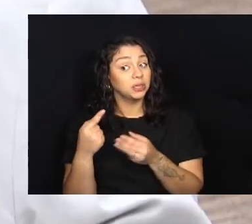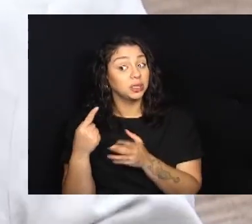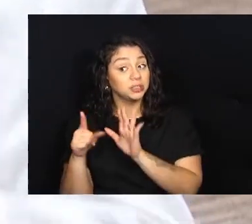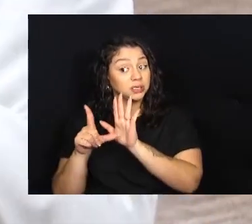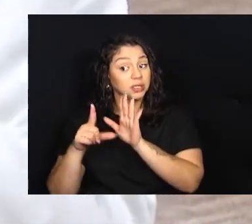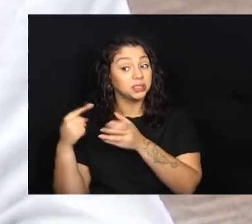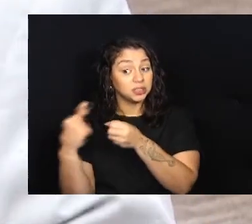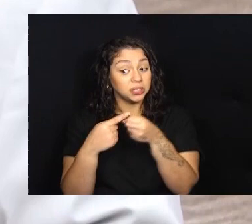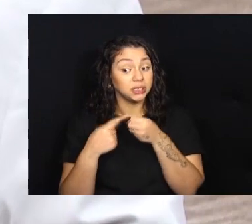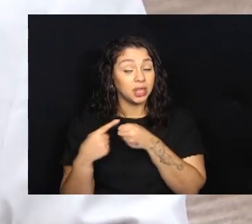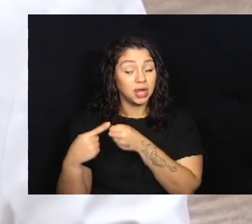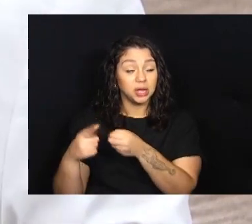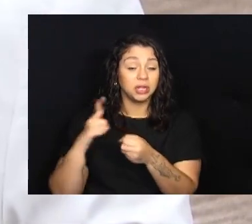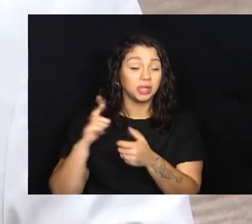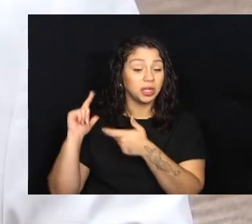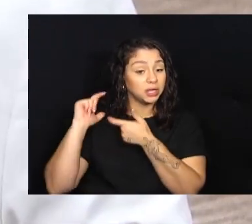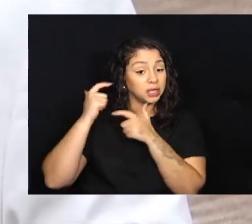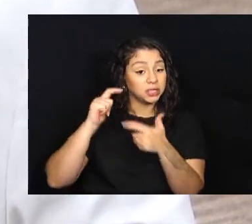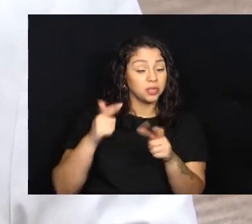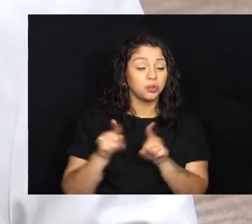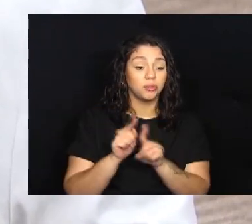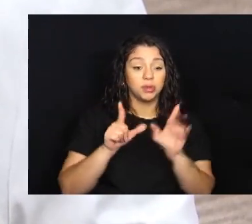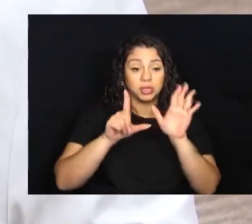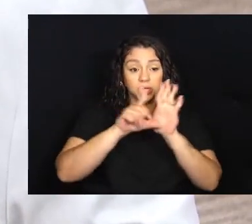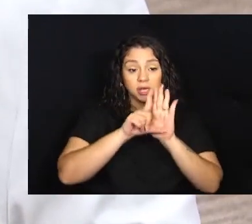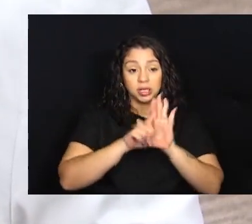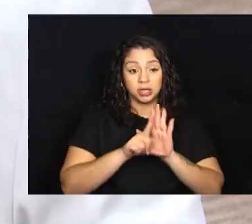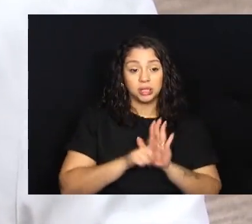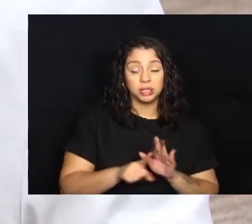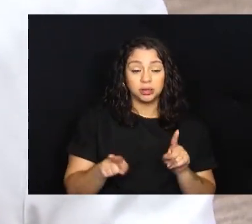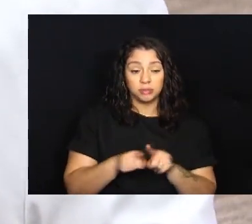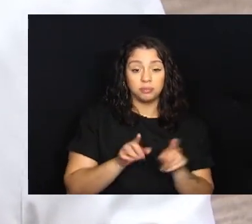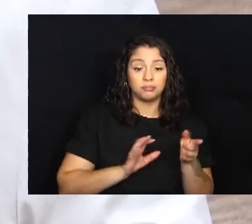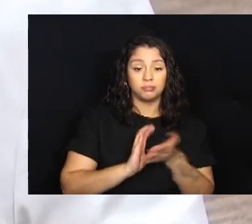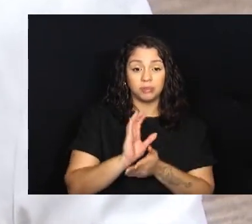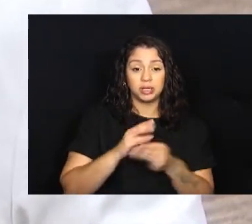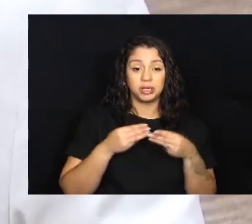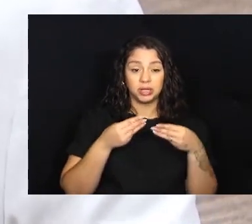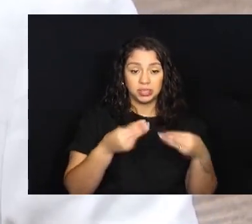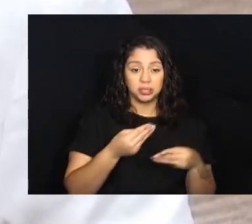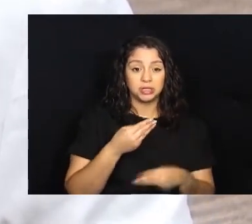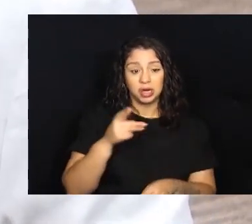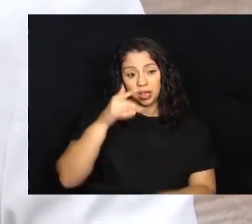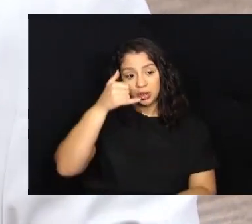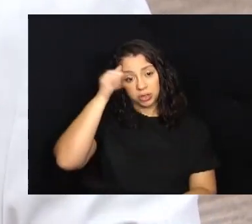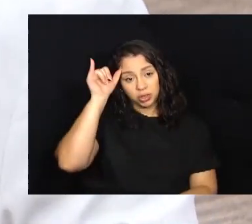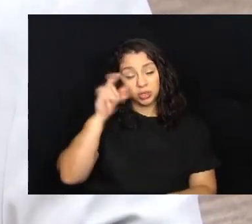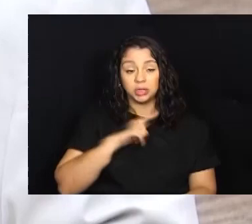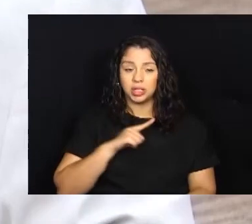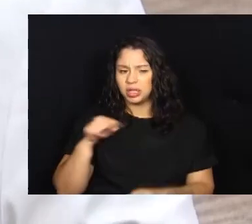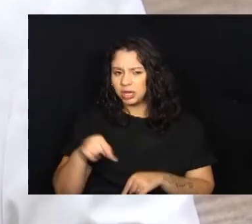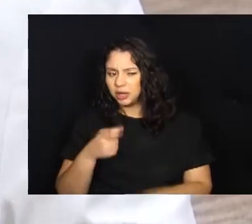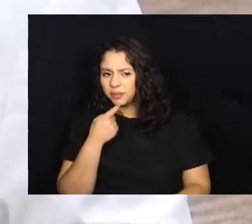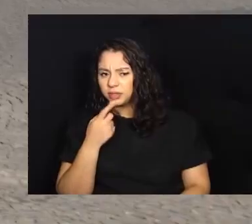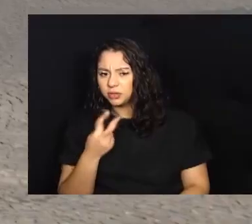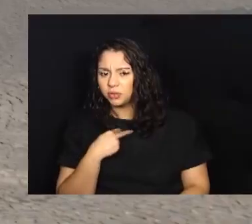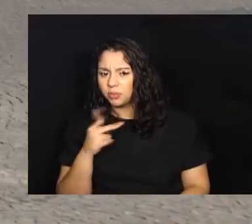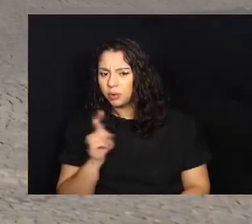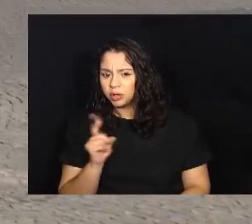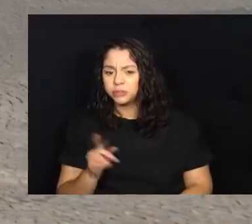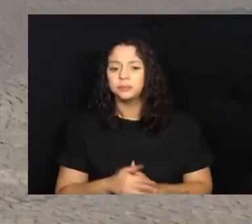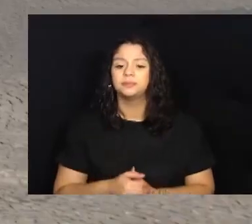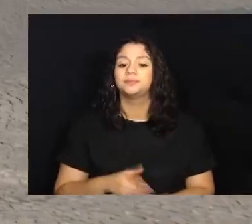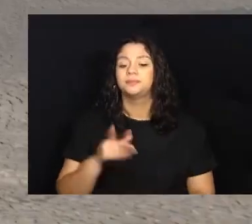todas as cidades têm a lei, tem a fiscalização do governo do estado através do Ministério da Agricultura e Campinas não pode?